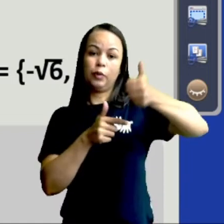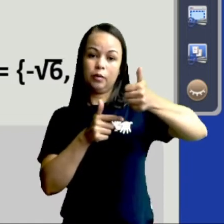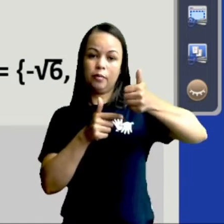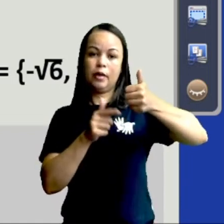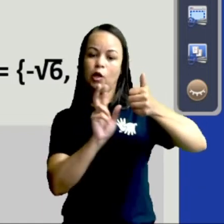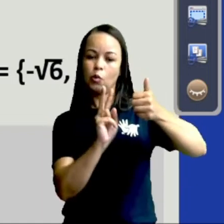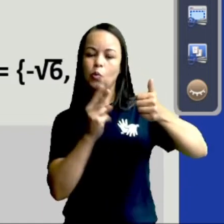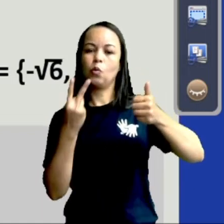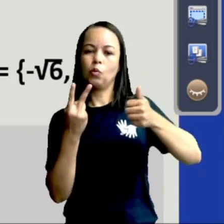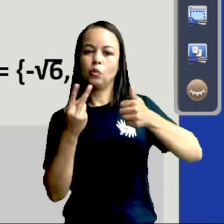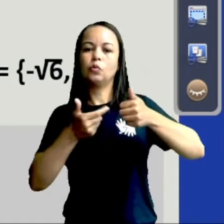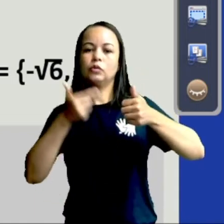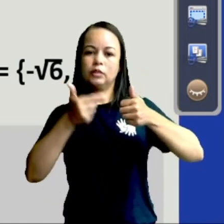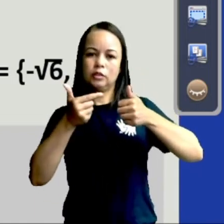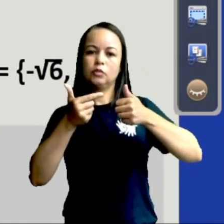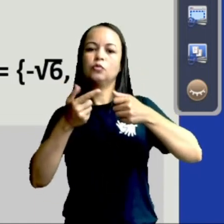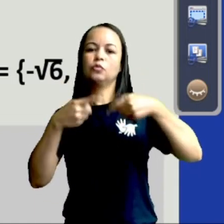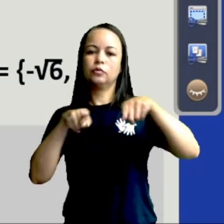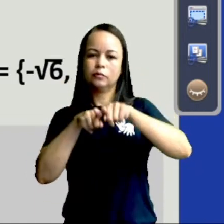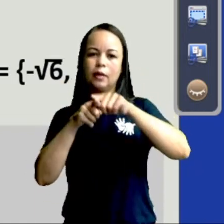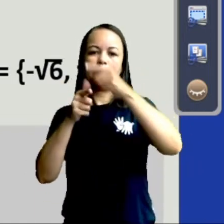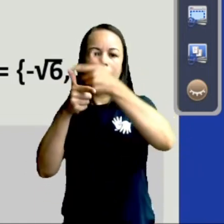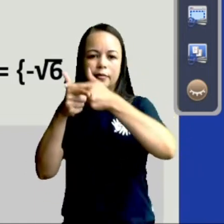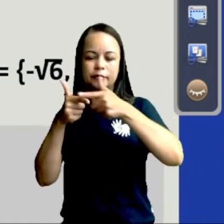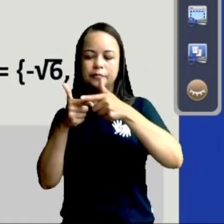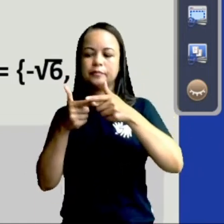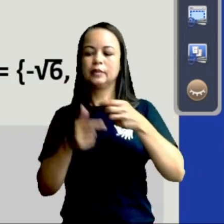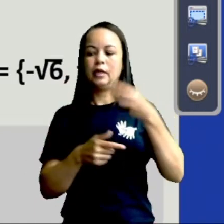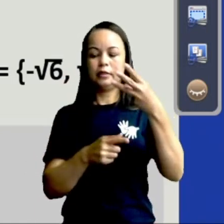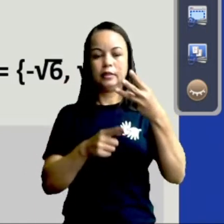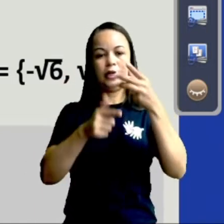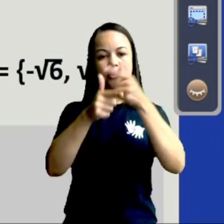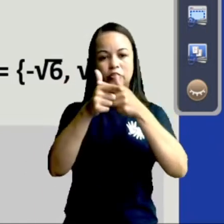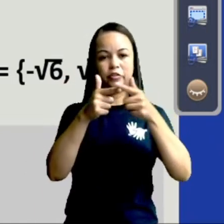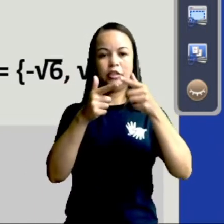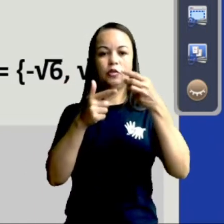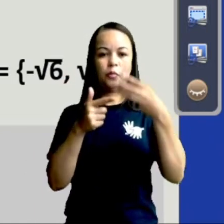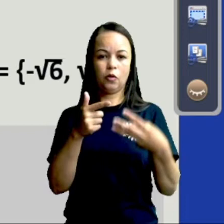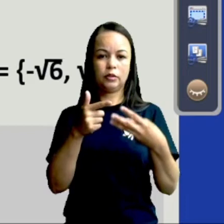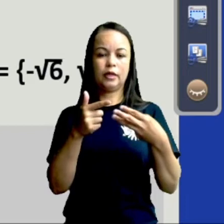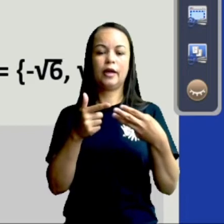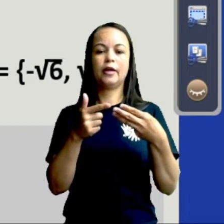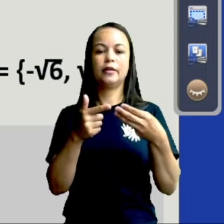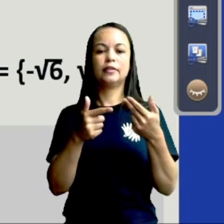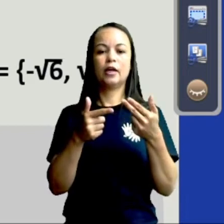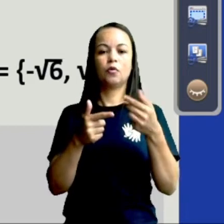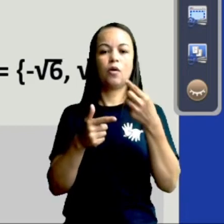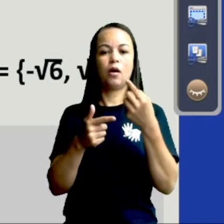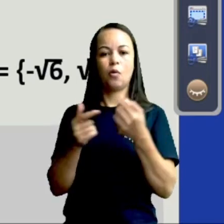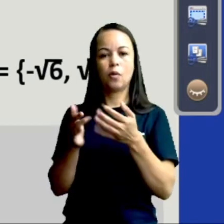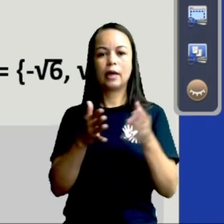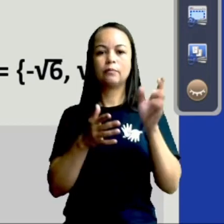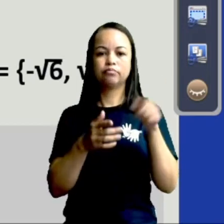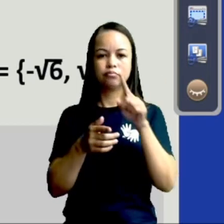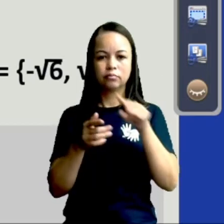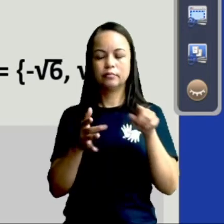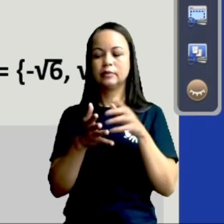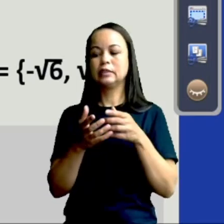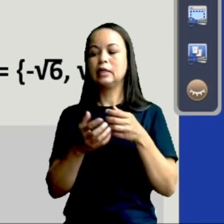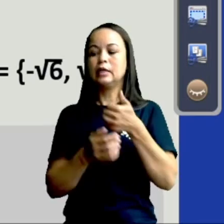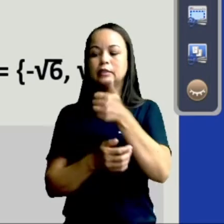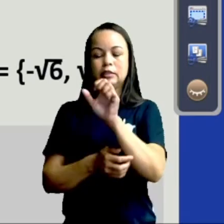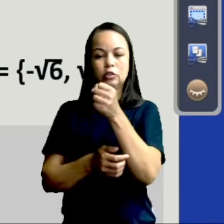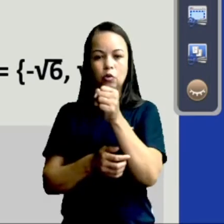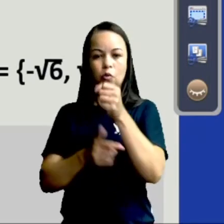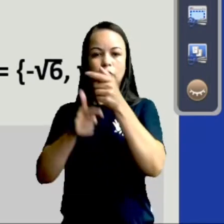não alterar a igualdade. 3 dividido por 3 não cancela, foi embora o 3, ó, ficou só x ao quadrado. 18 dividido